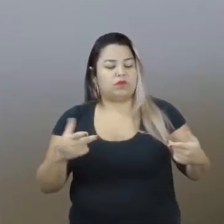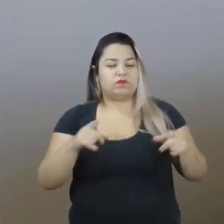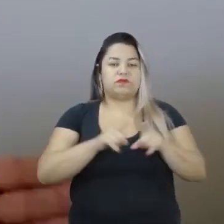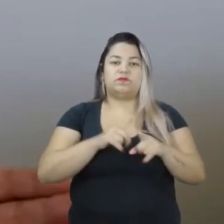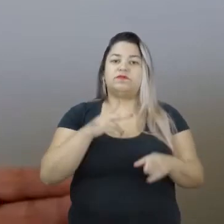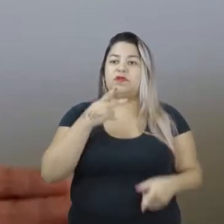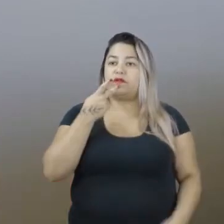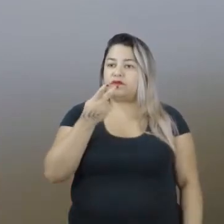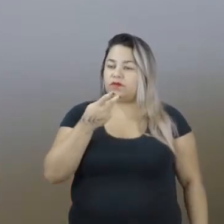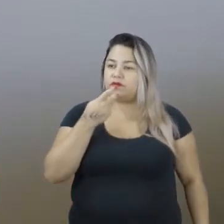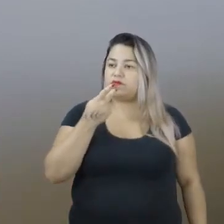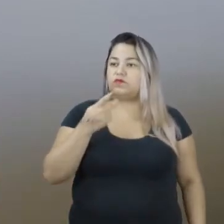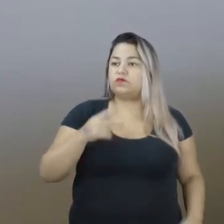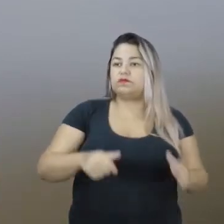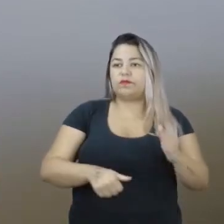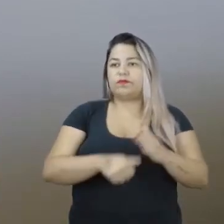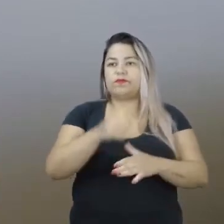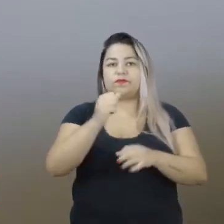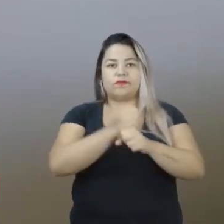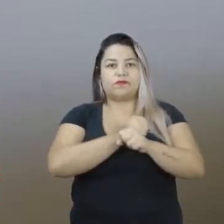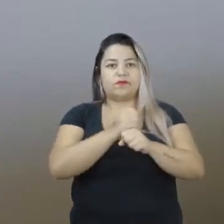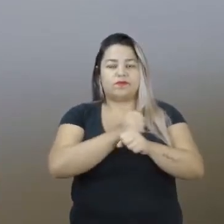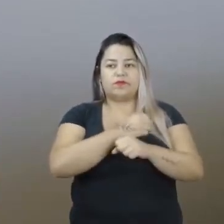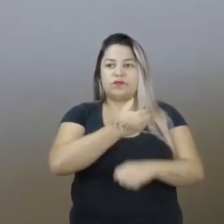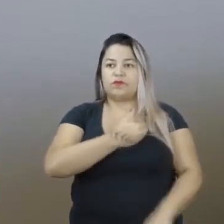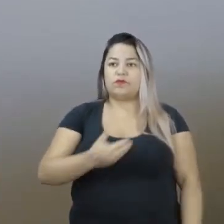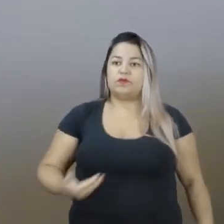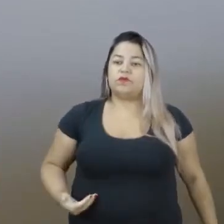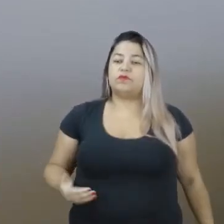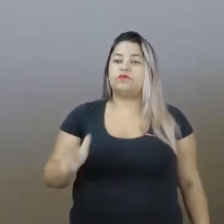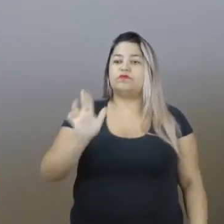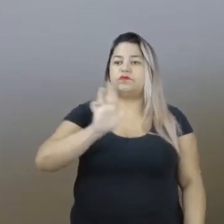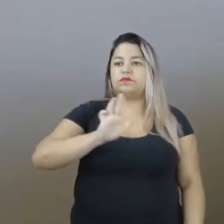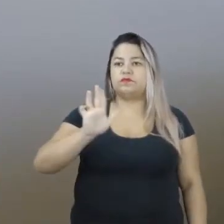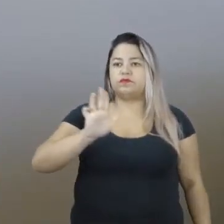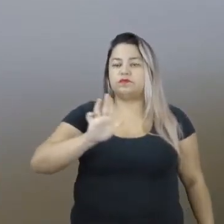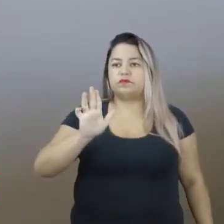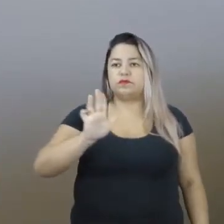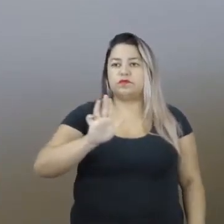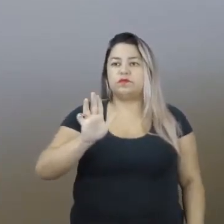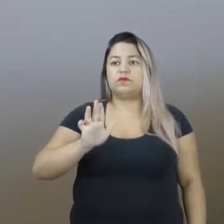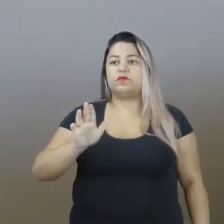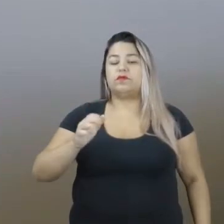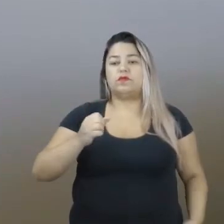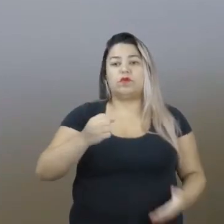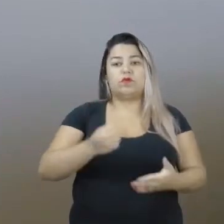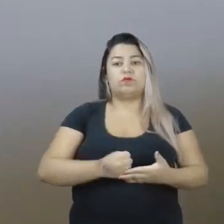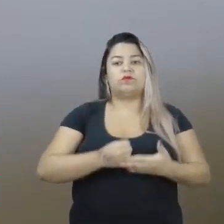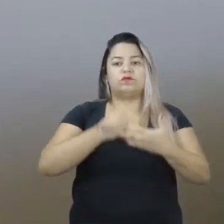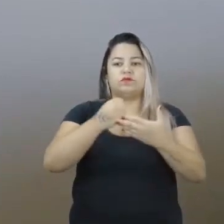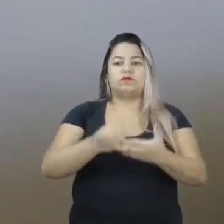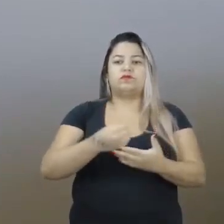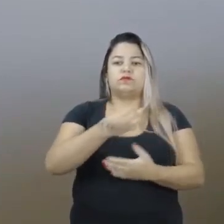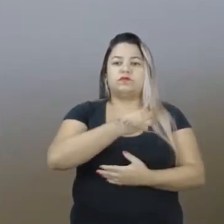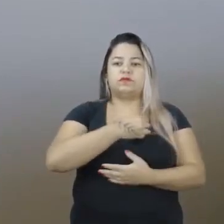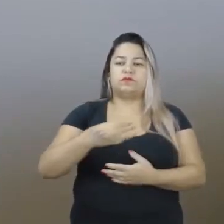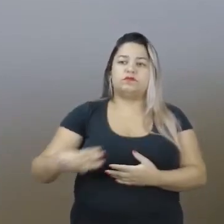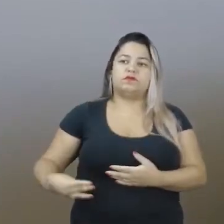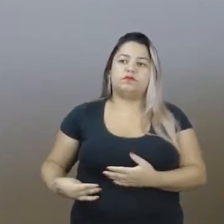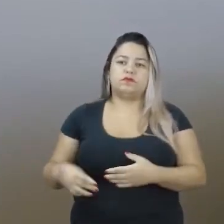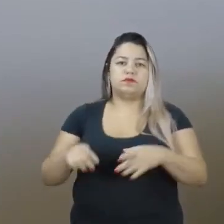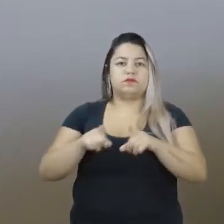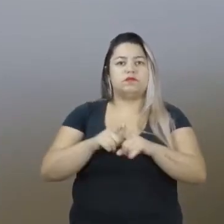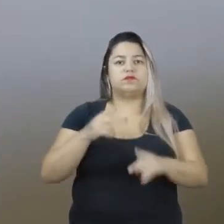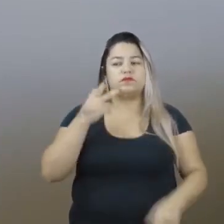fizemos nesse primeiro ano do governo Lula, aqui no Parlamento, com apoio dos ministros e,